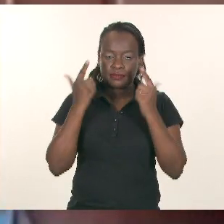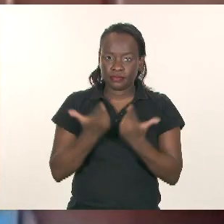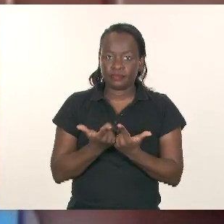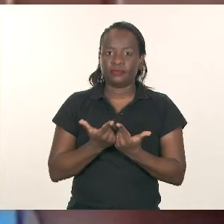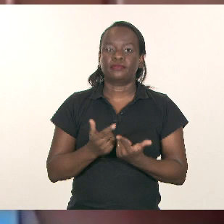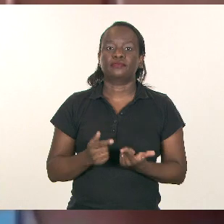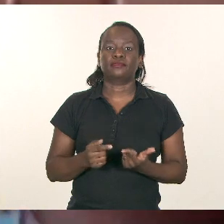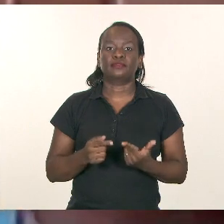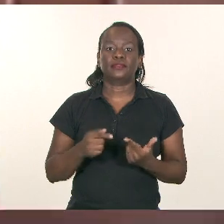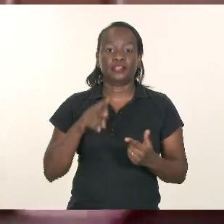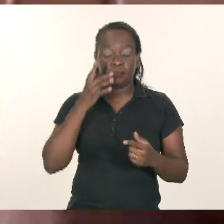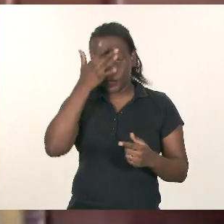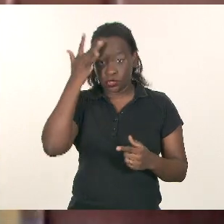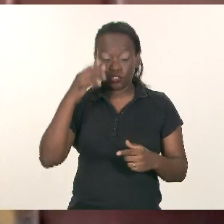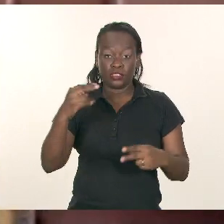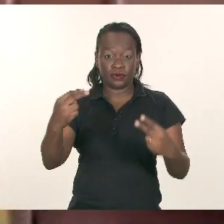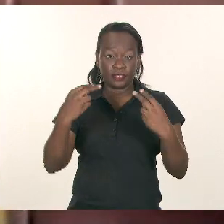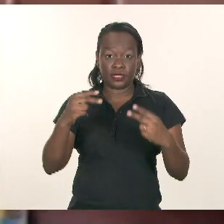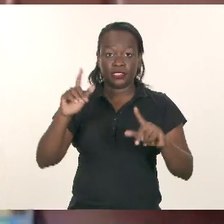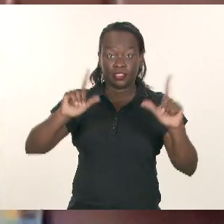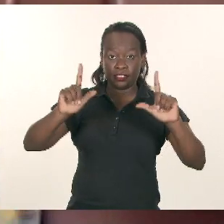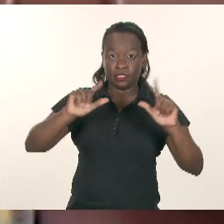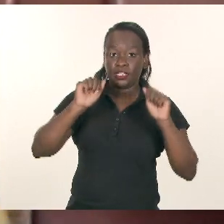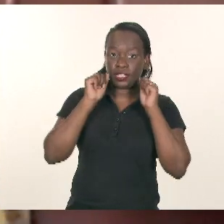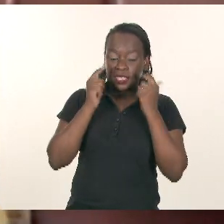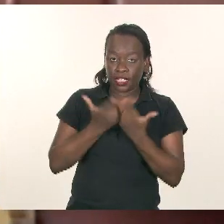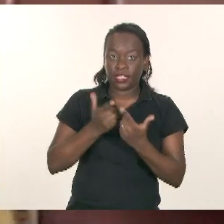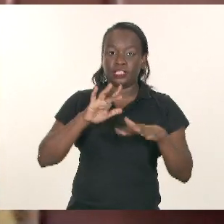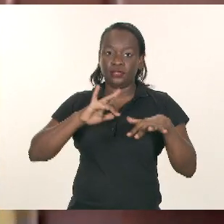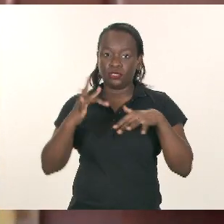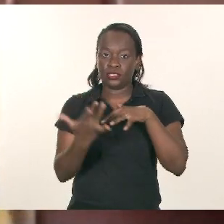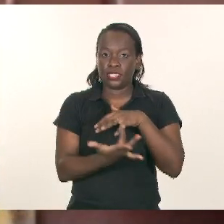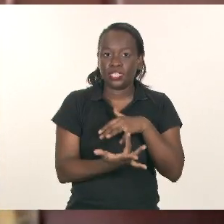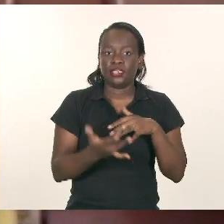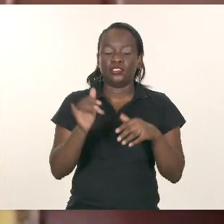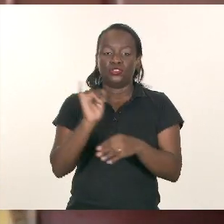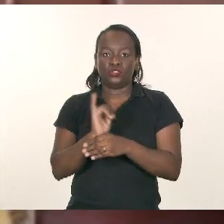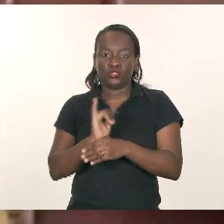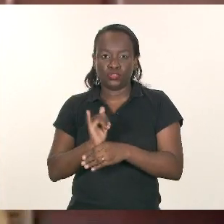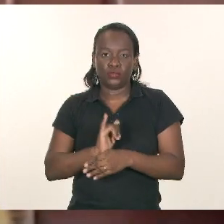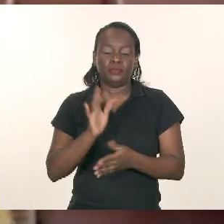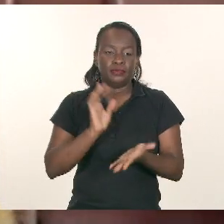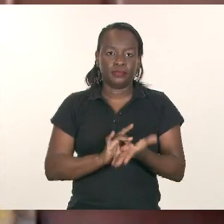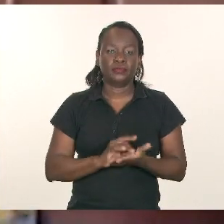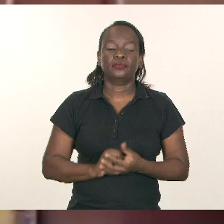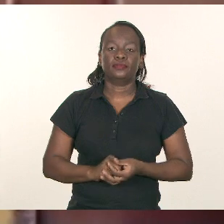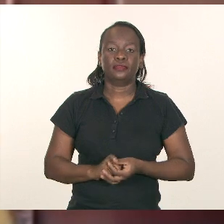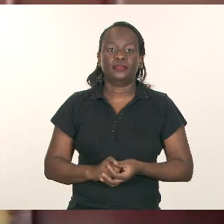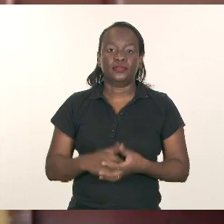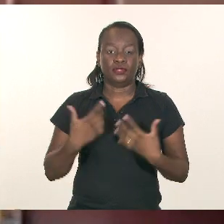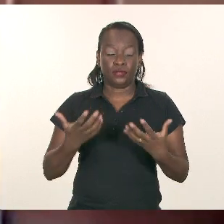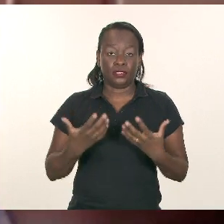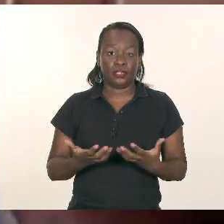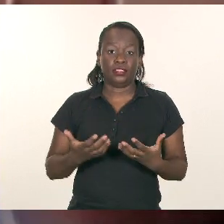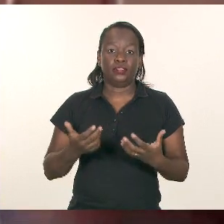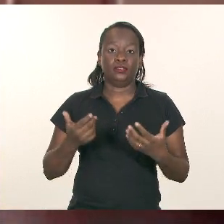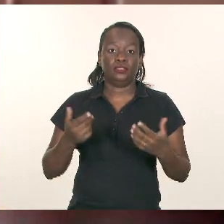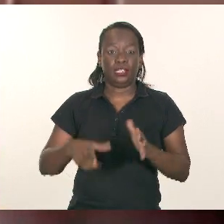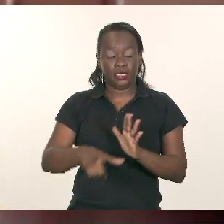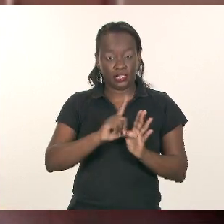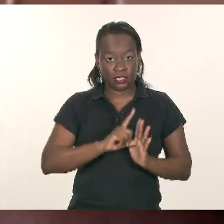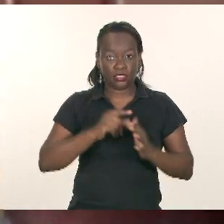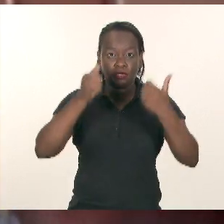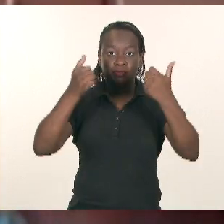Alerj, quem nos assiste pela TV Alerj, pelas redes sociais, pelo YouTube oficial. Quero, de